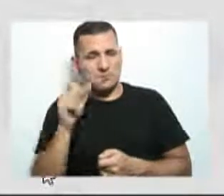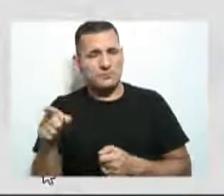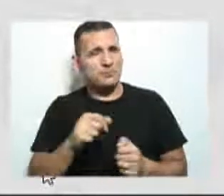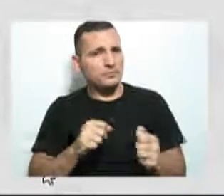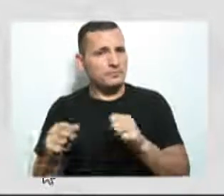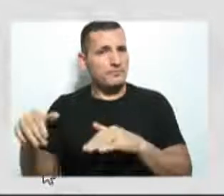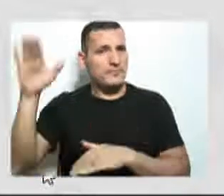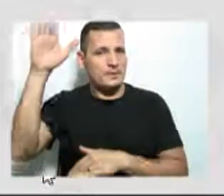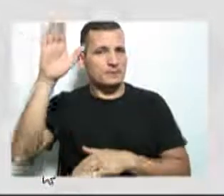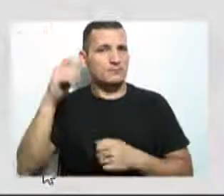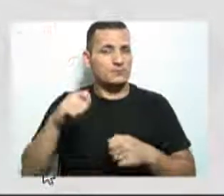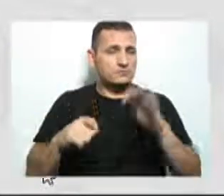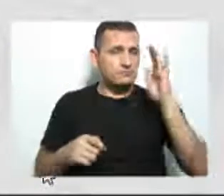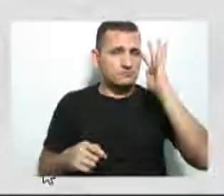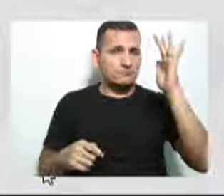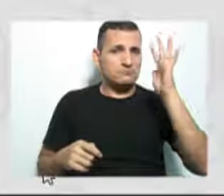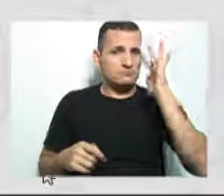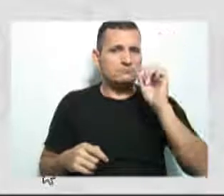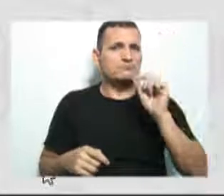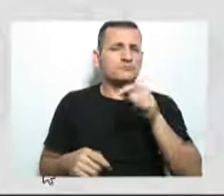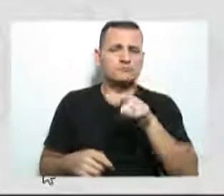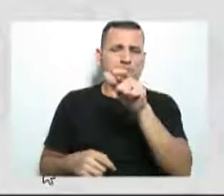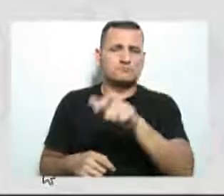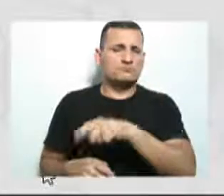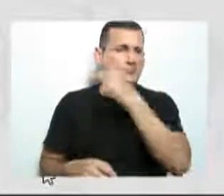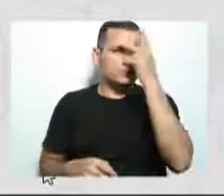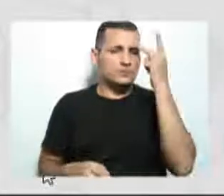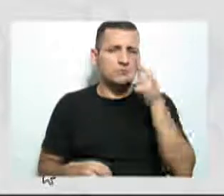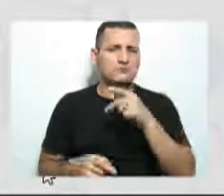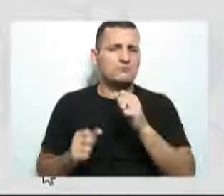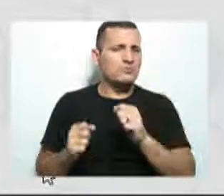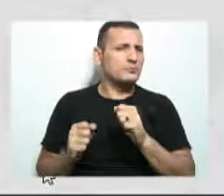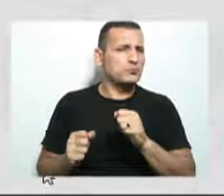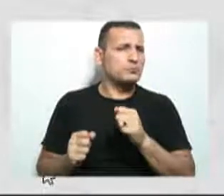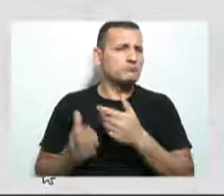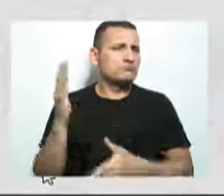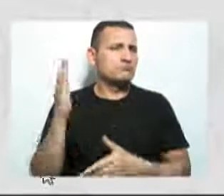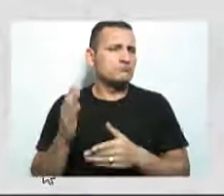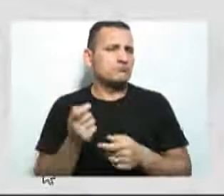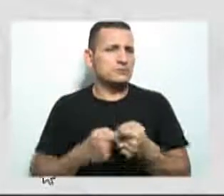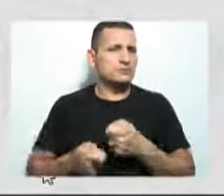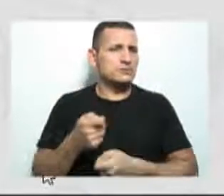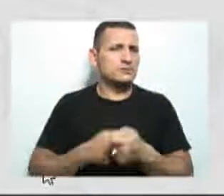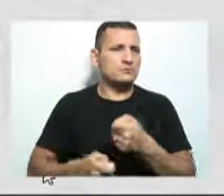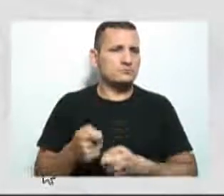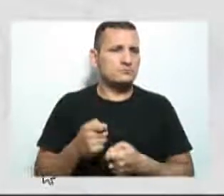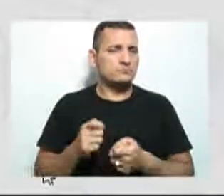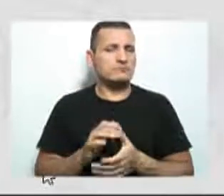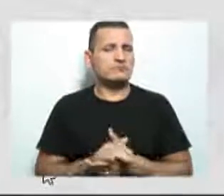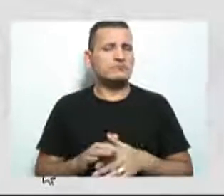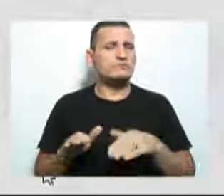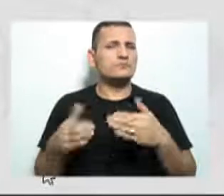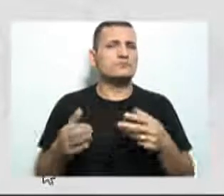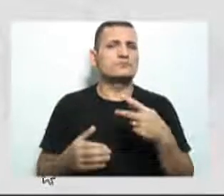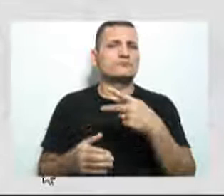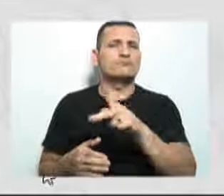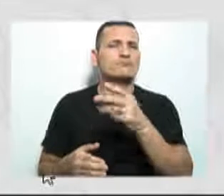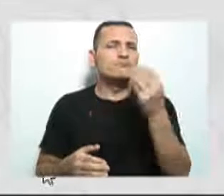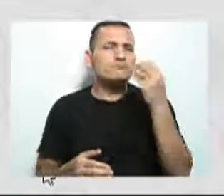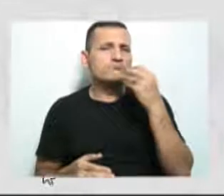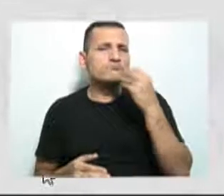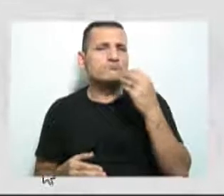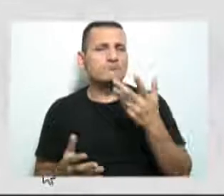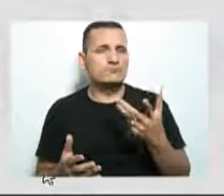imaginar o que essa pessoa ou empresa pode perder na negociação. Qual o seu ponto